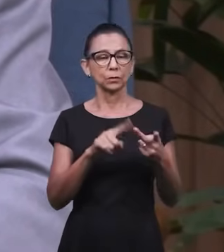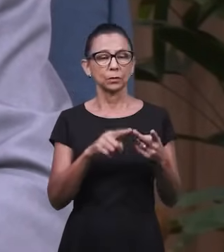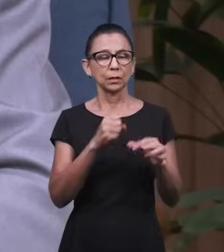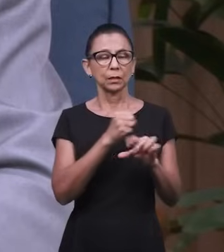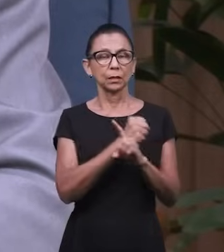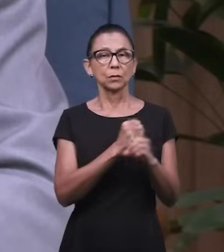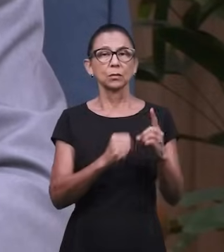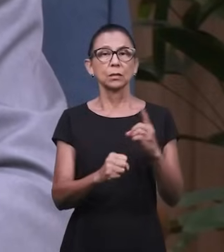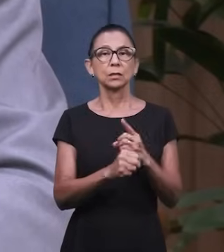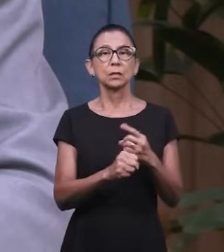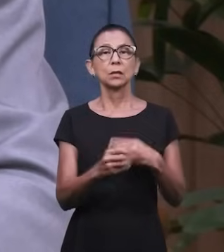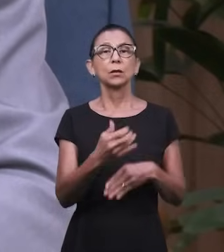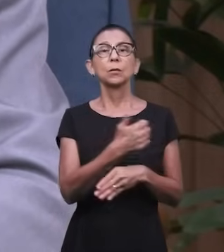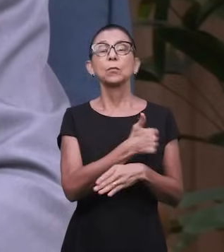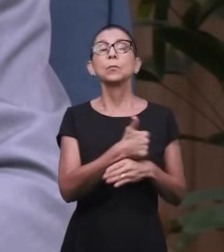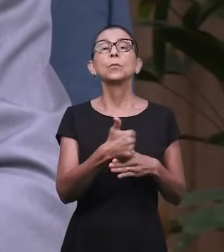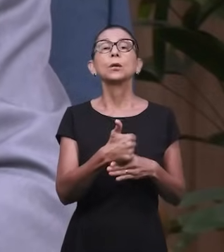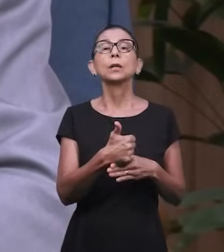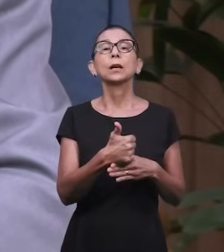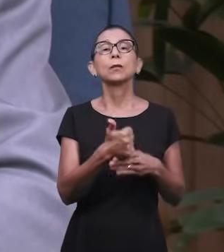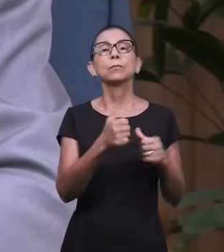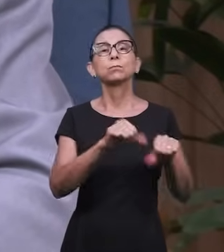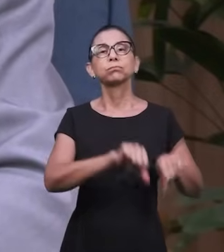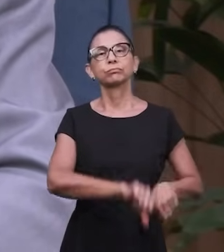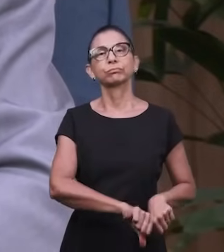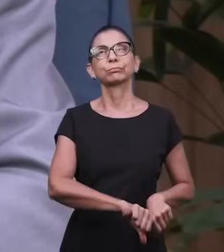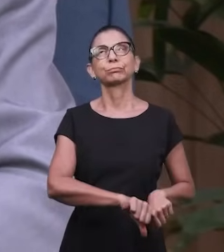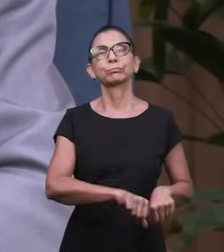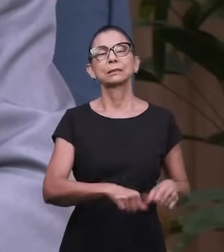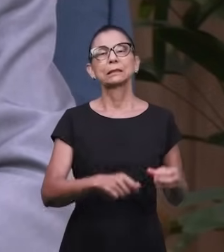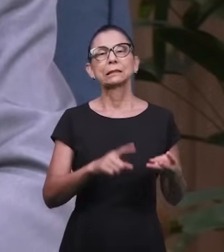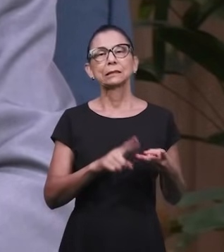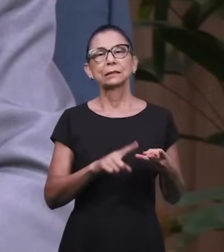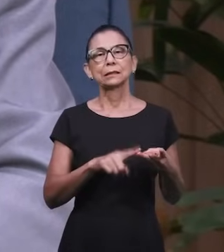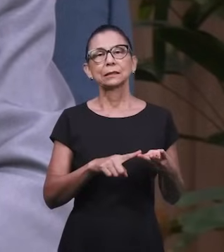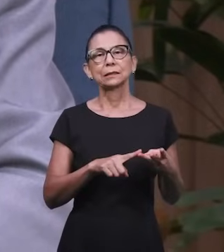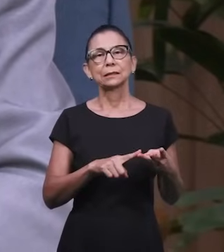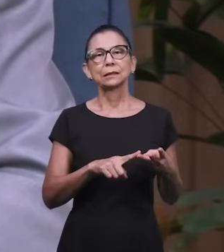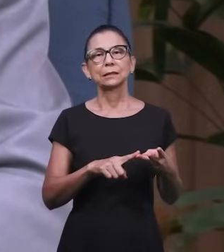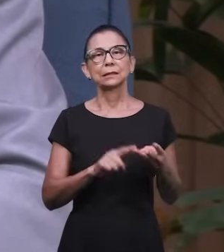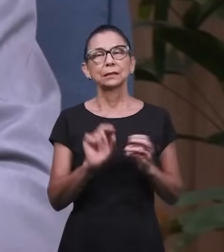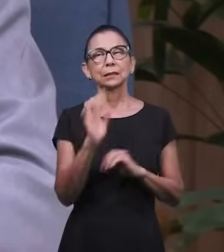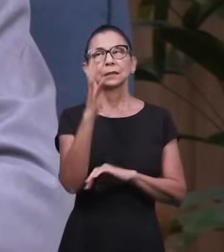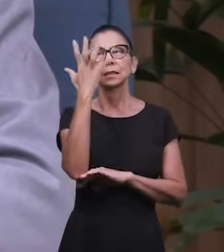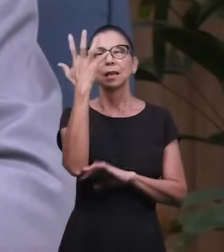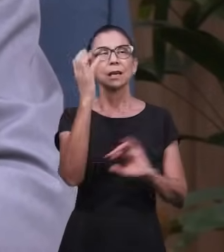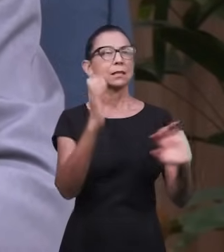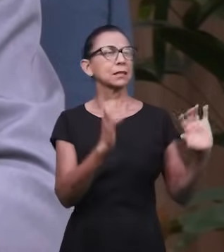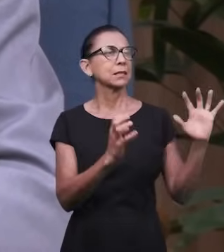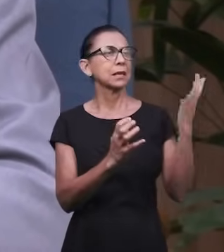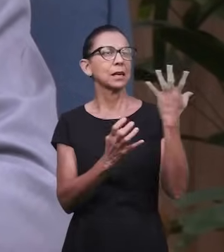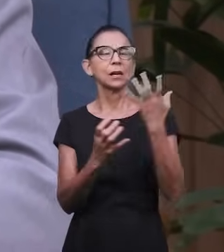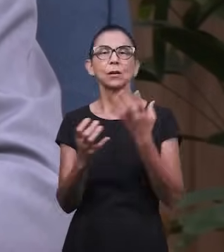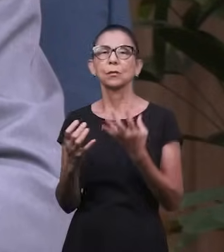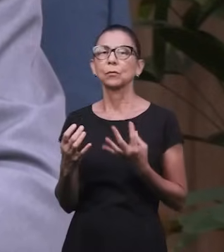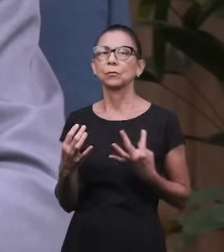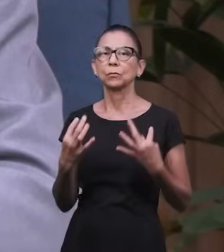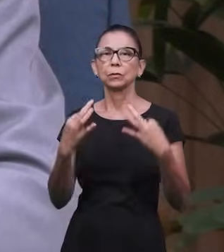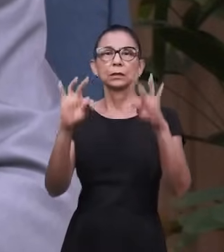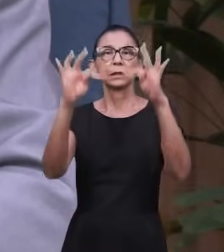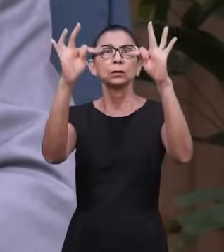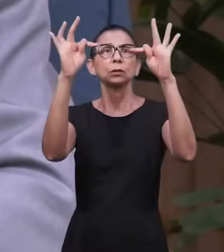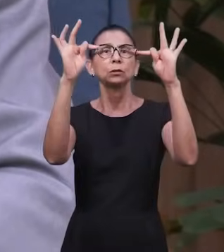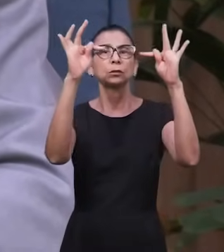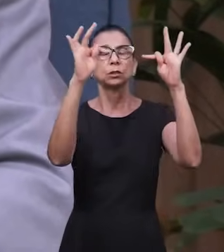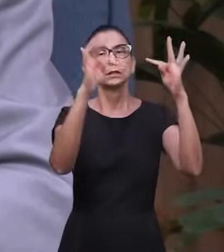ponto de vista da moral? Está um caos. Como é que está a sociedade do ponto de vista da natureza, da ecologia? Está um caos.